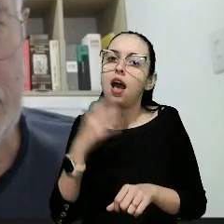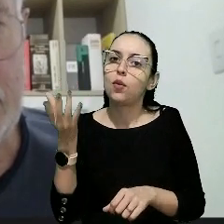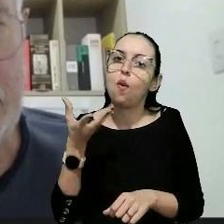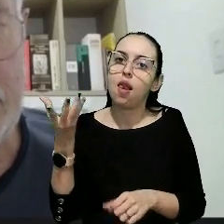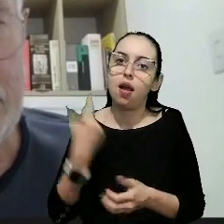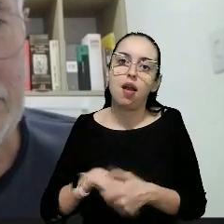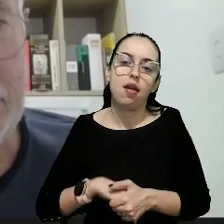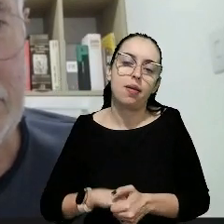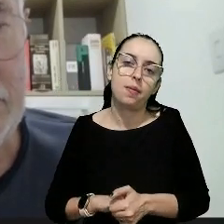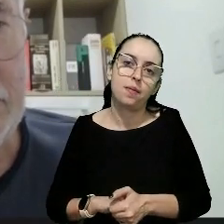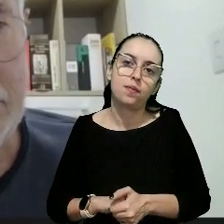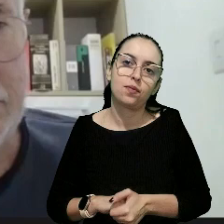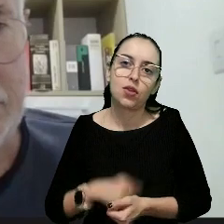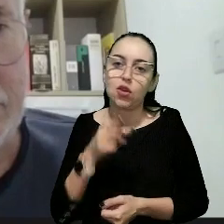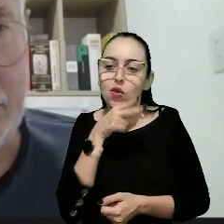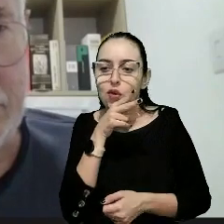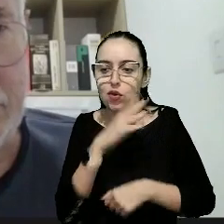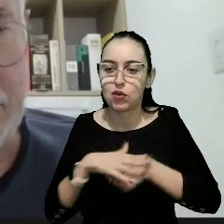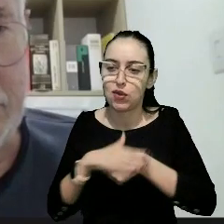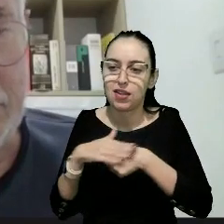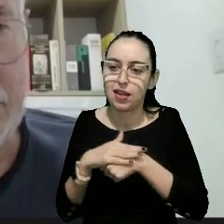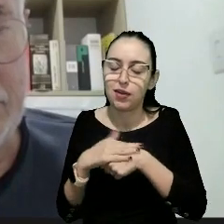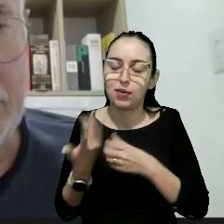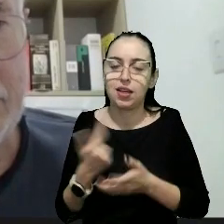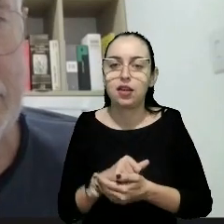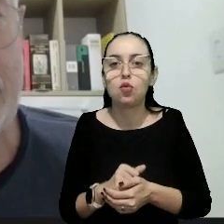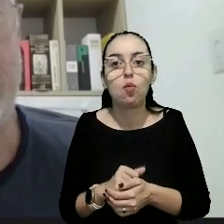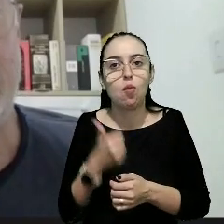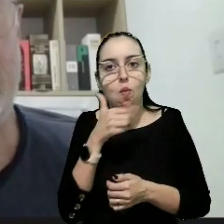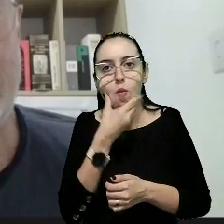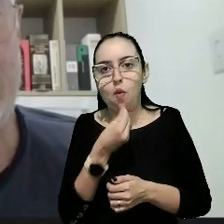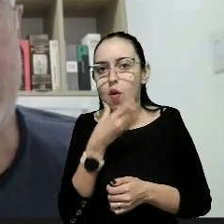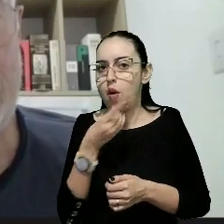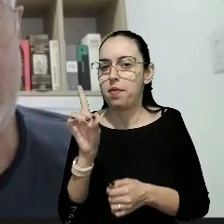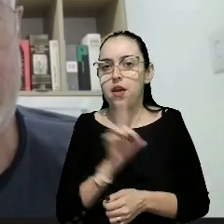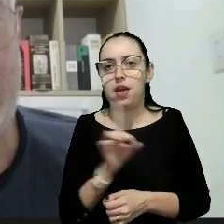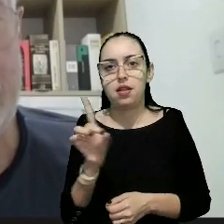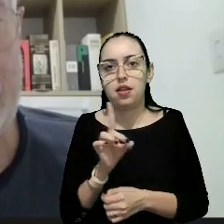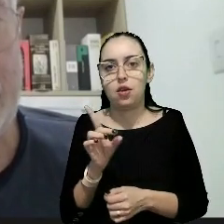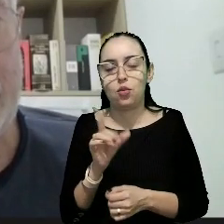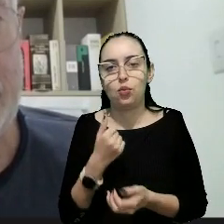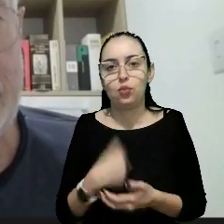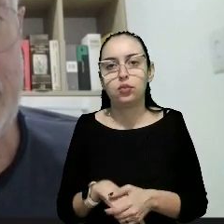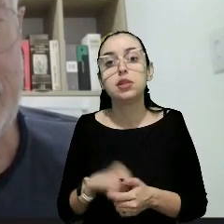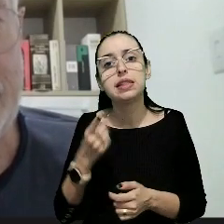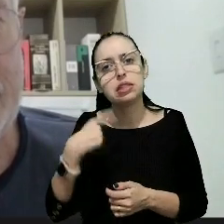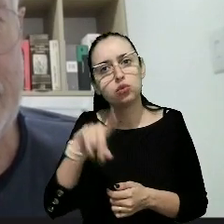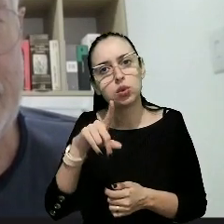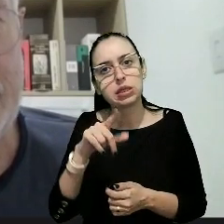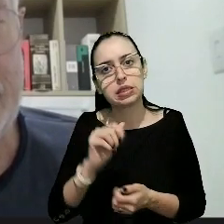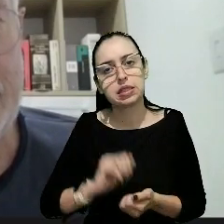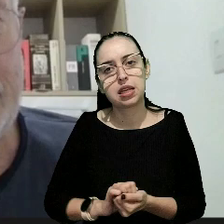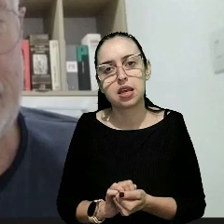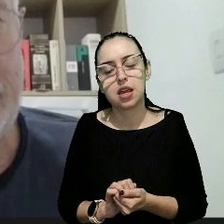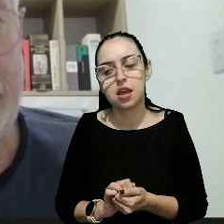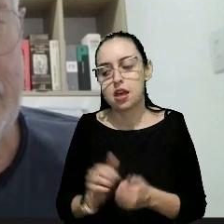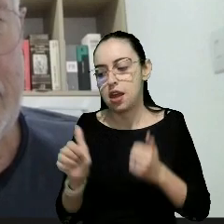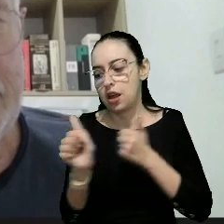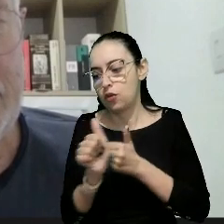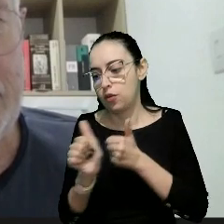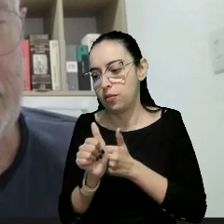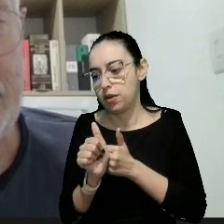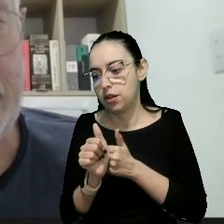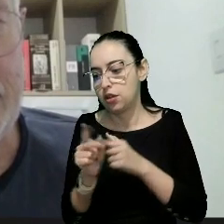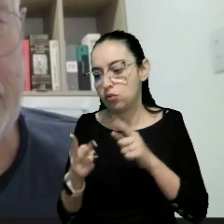No horário que ela quiser, ela vai curtir os netos. O homem não. Então, se